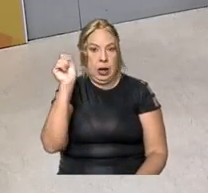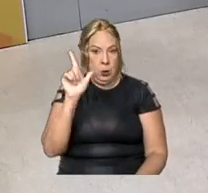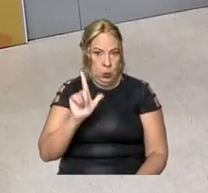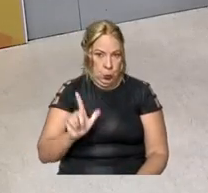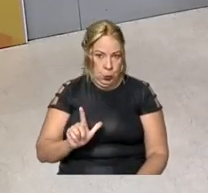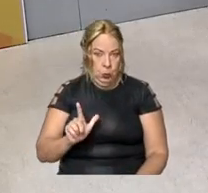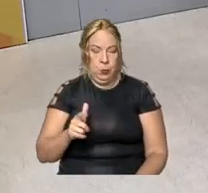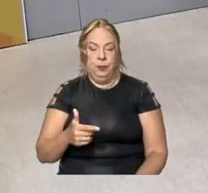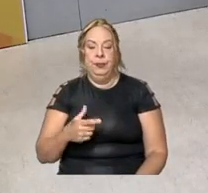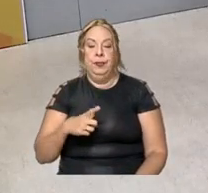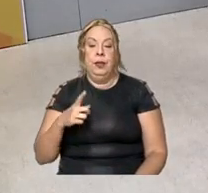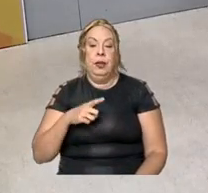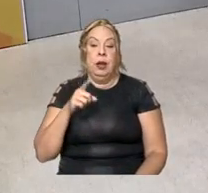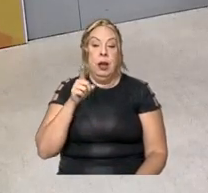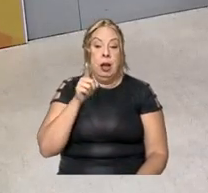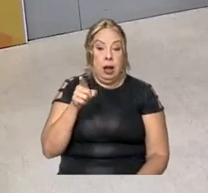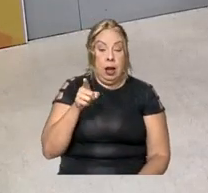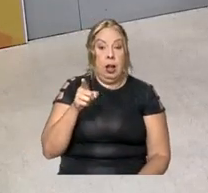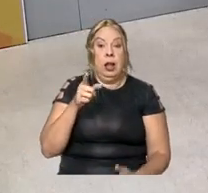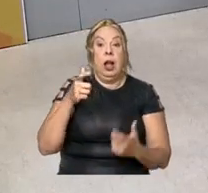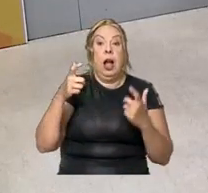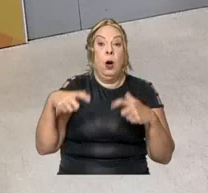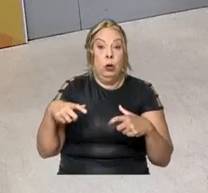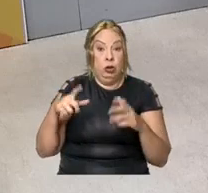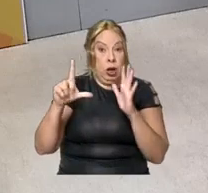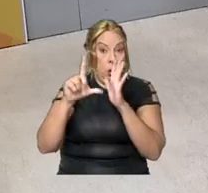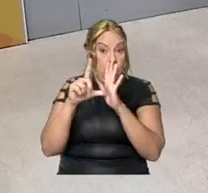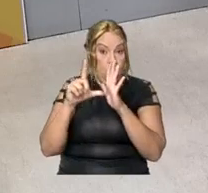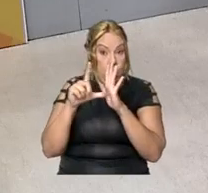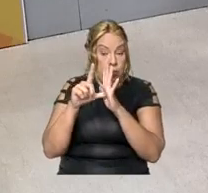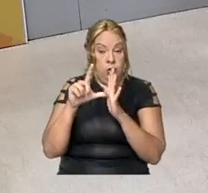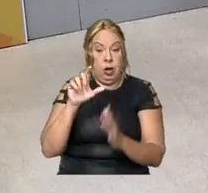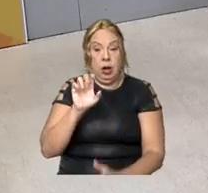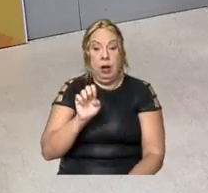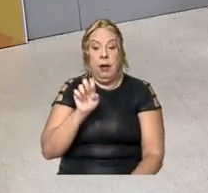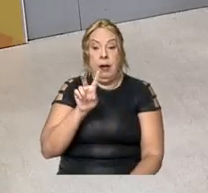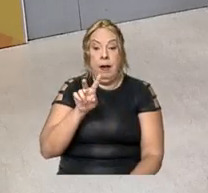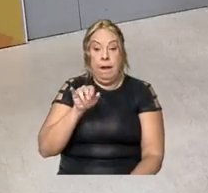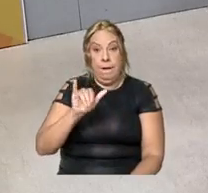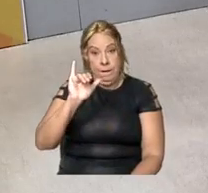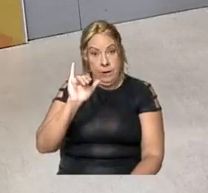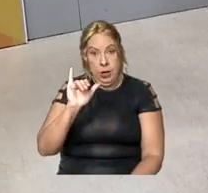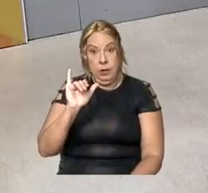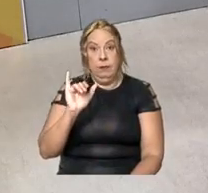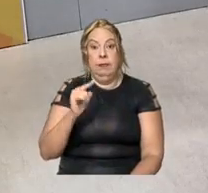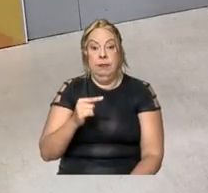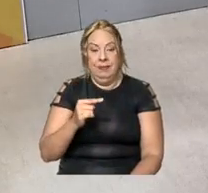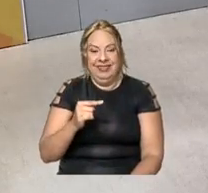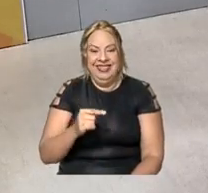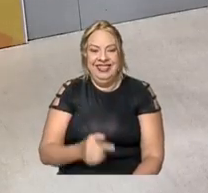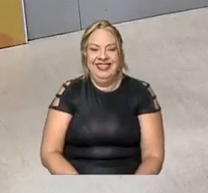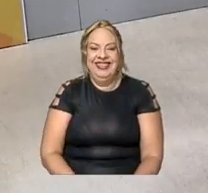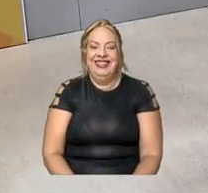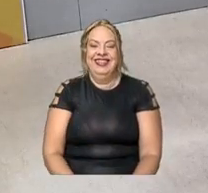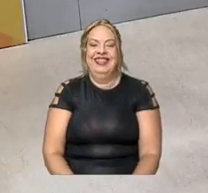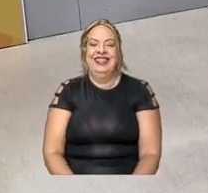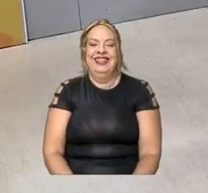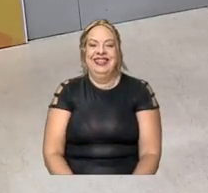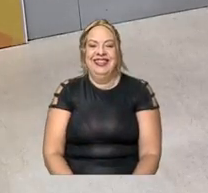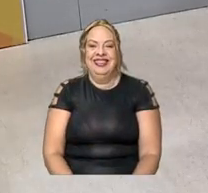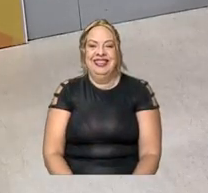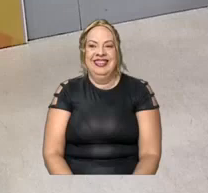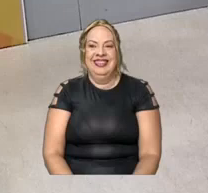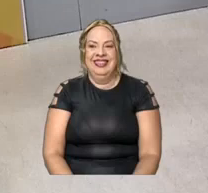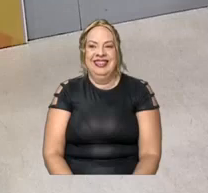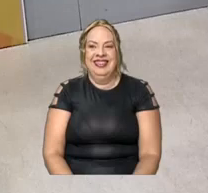Gostei. Tá esse muito azul elegante. Bebê elegantérrimo tá aqui. Tá demais. Elegância também de sobra, ainda mais agora com o Elber